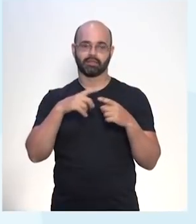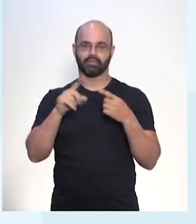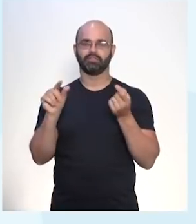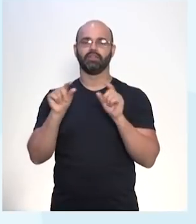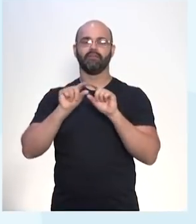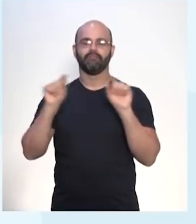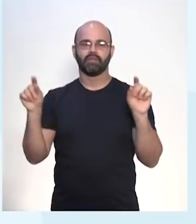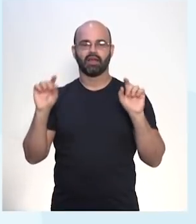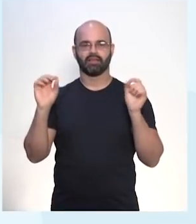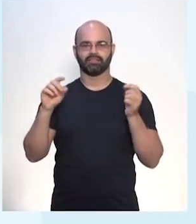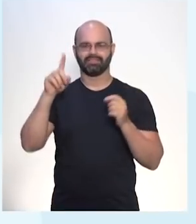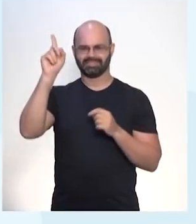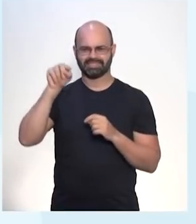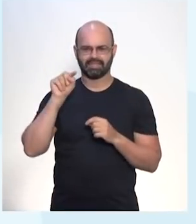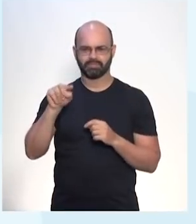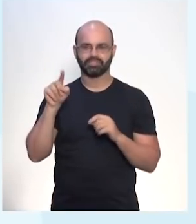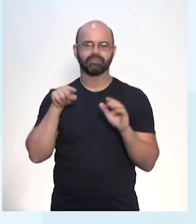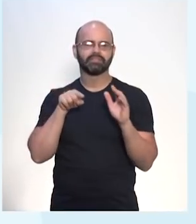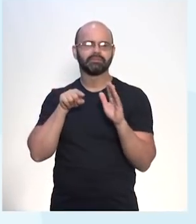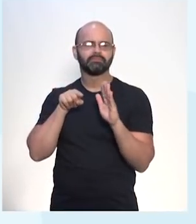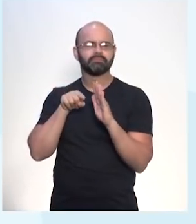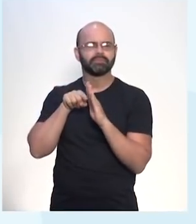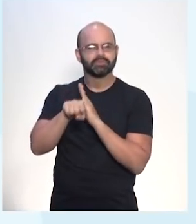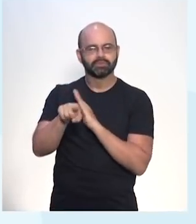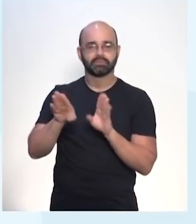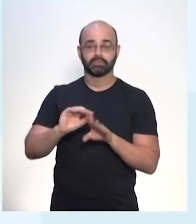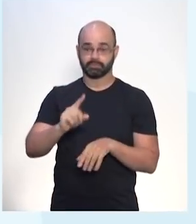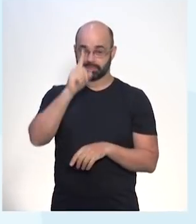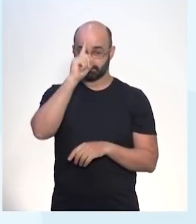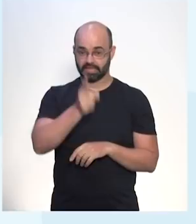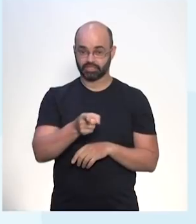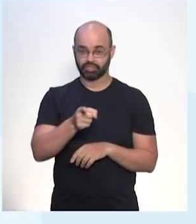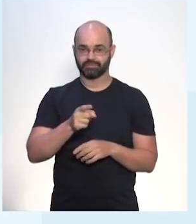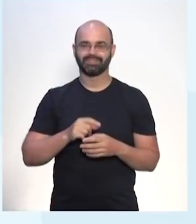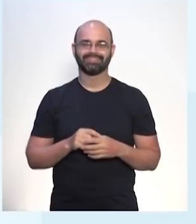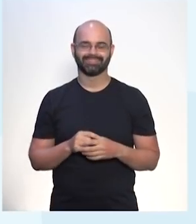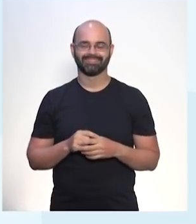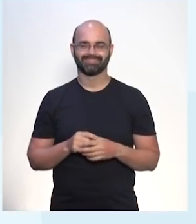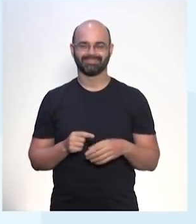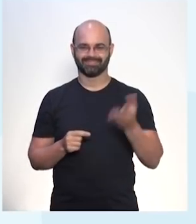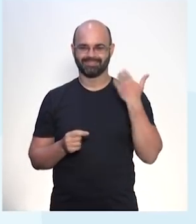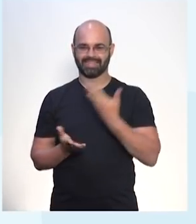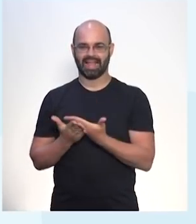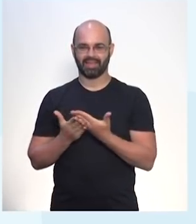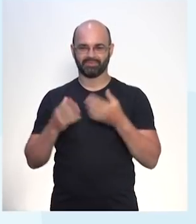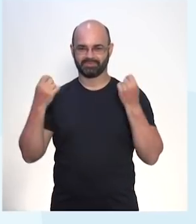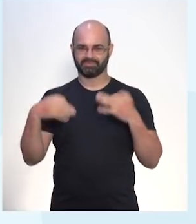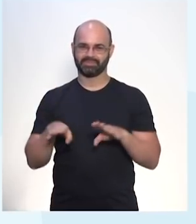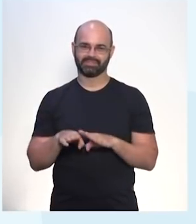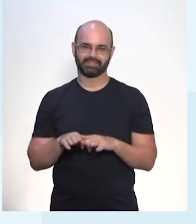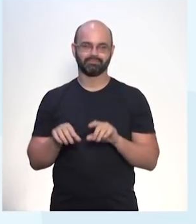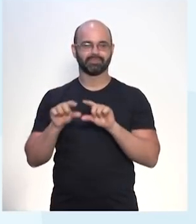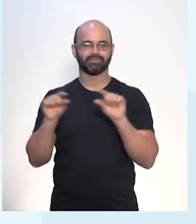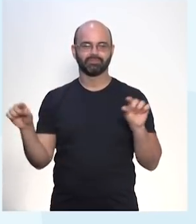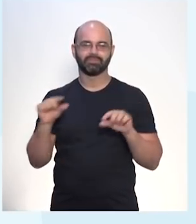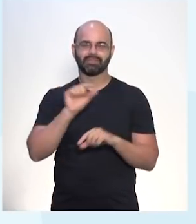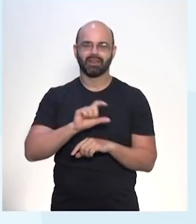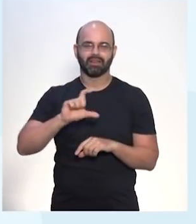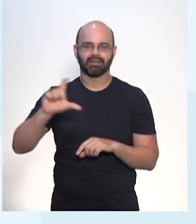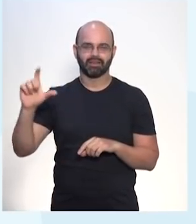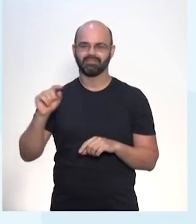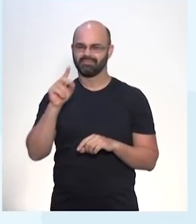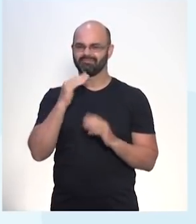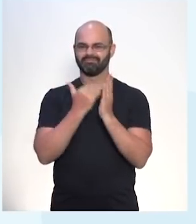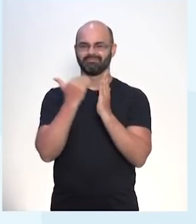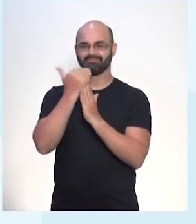frases exclamativas, interrogativas e imperativas. A gente falou na outra aula. Uso de gradação, hipérbole,